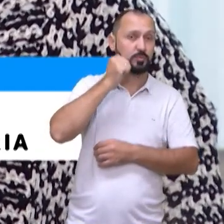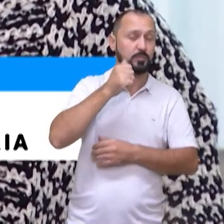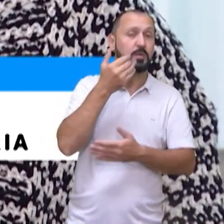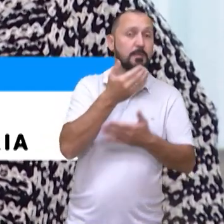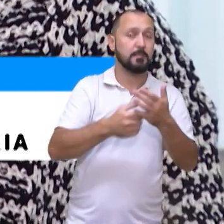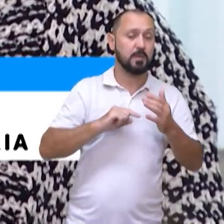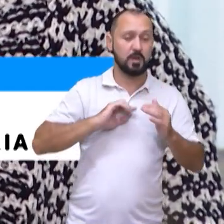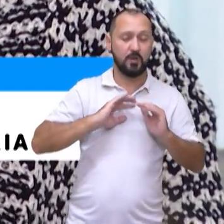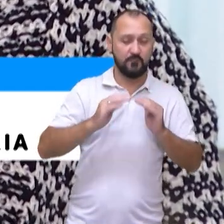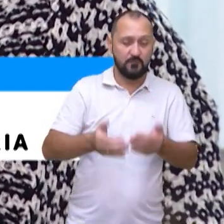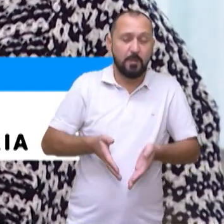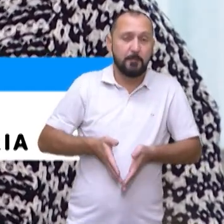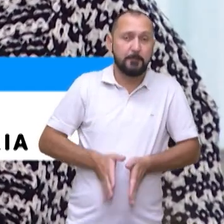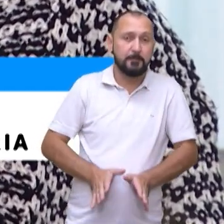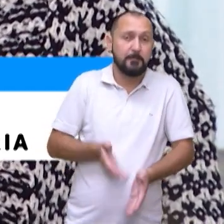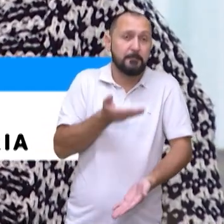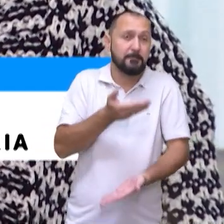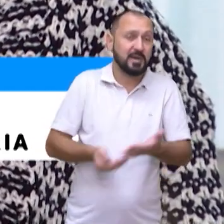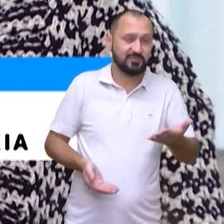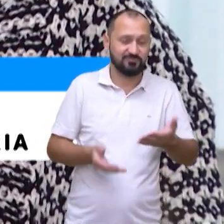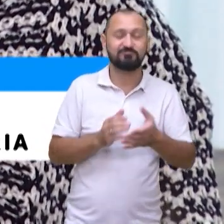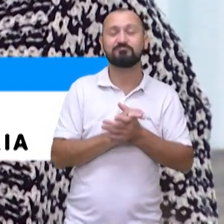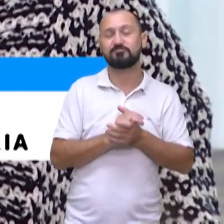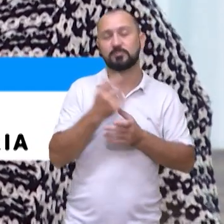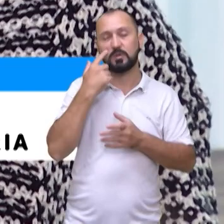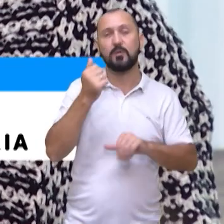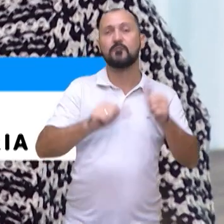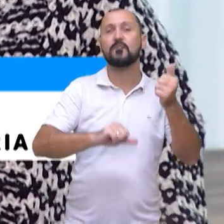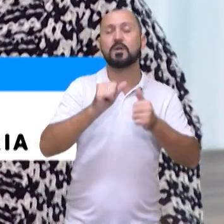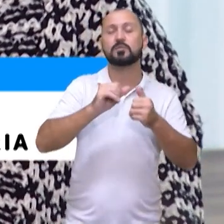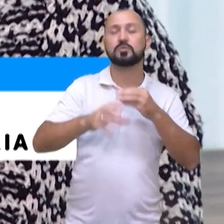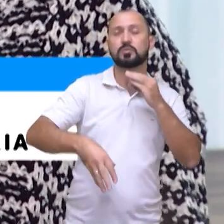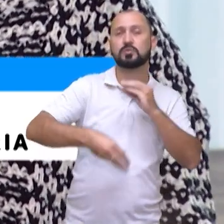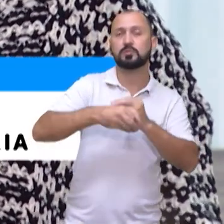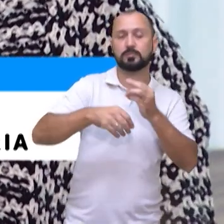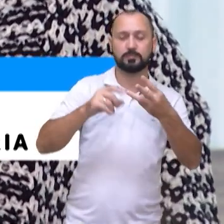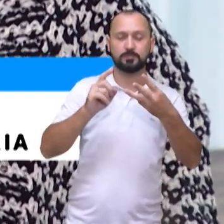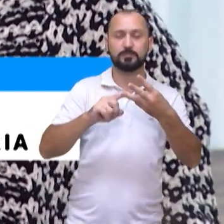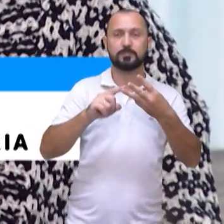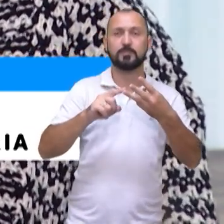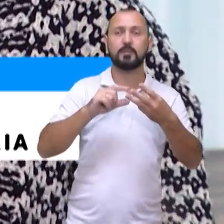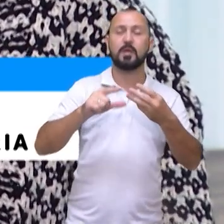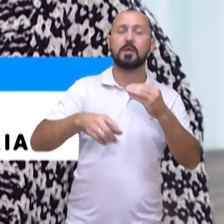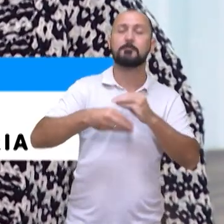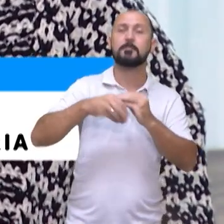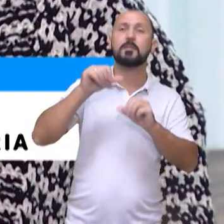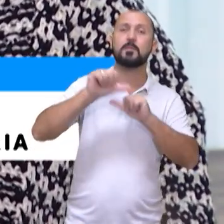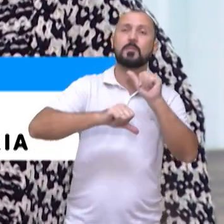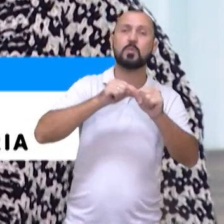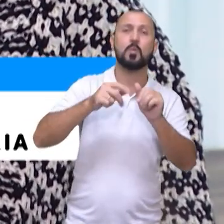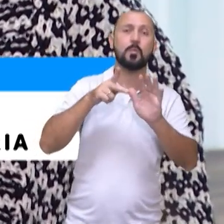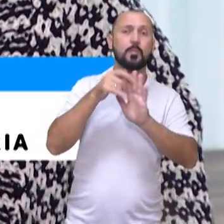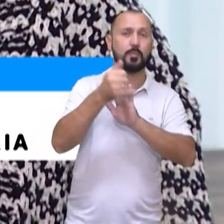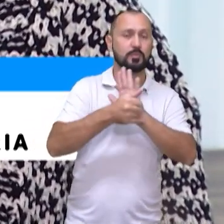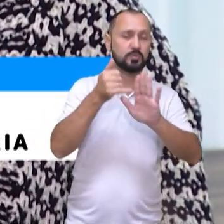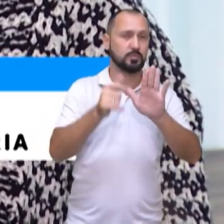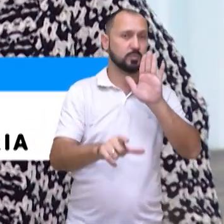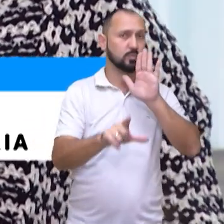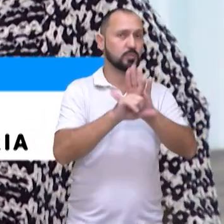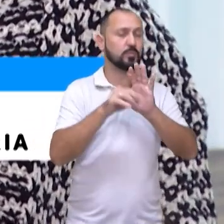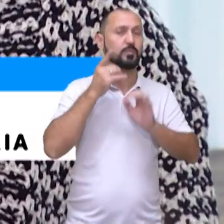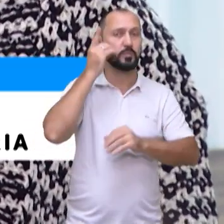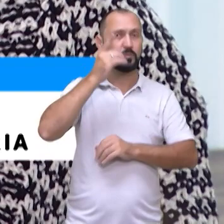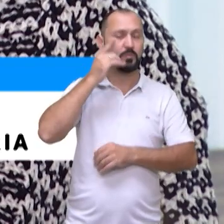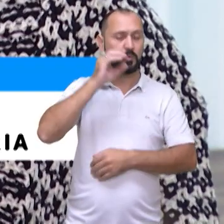de mulheres que sofram perda gestacional. Também foi analisada e aprovada a incorporação da emenda modificativa